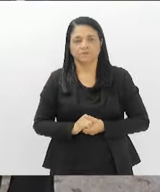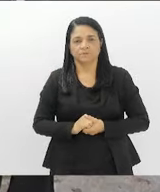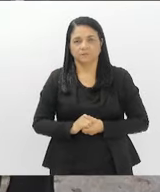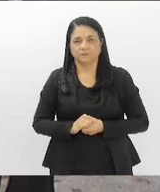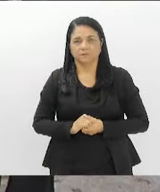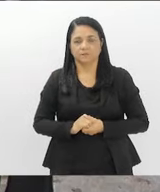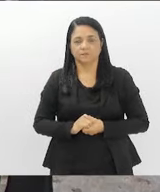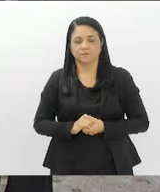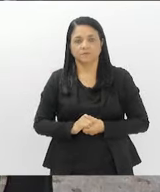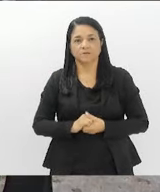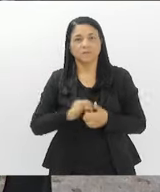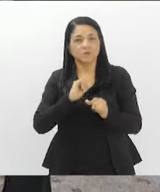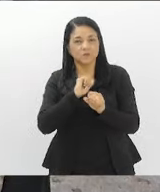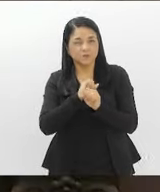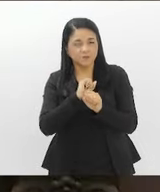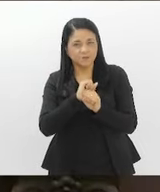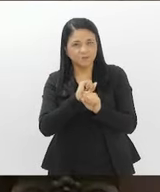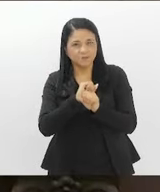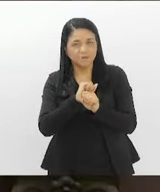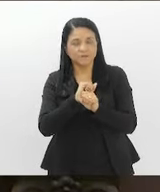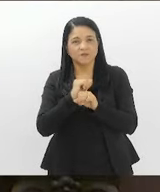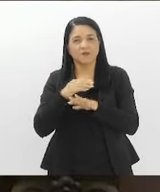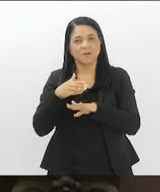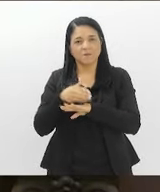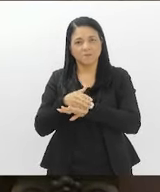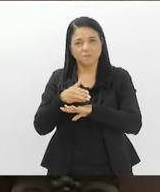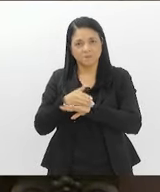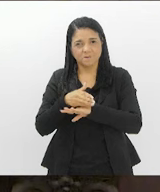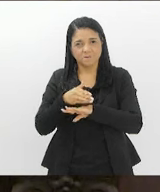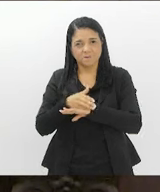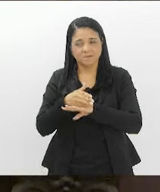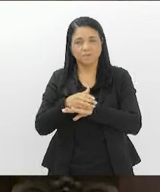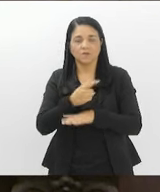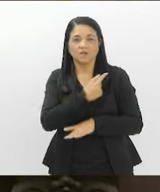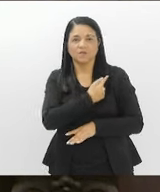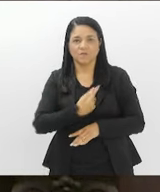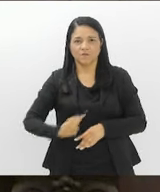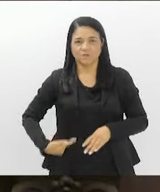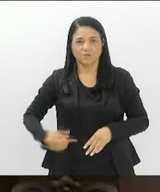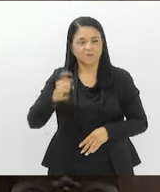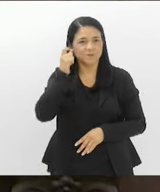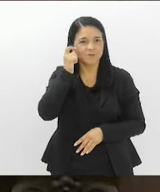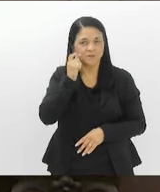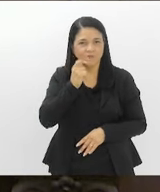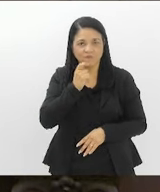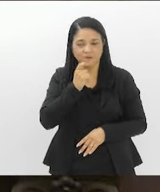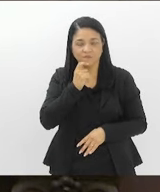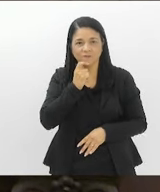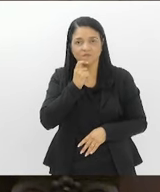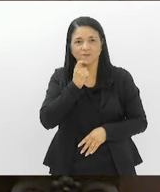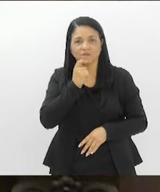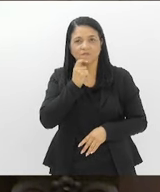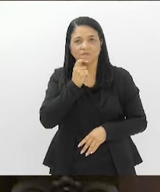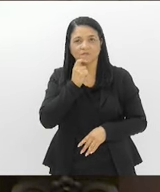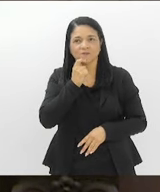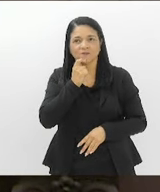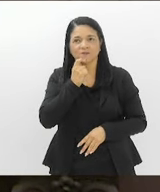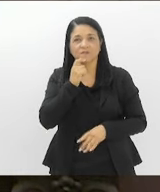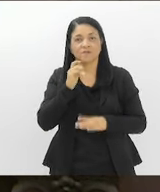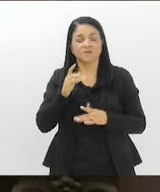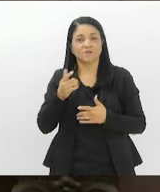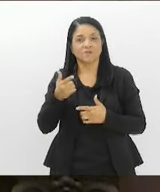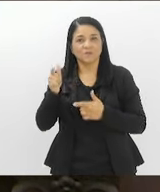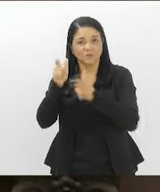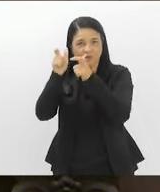Estamos aguardando também a presença do excelentíssimo governador Cláudio Castro, que se encontra na cerimônia do Tribunal